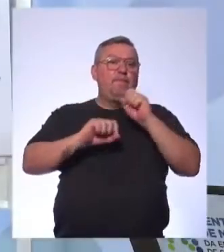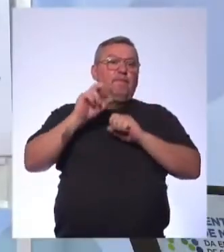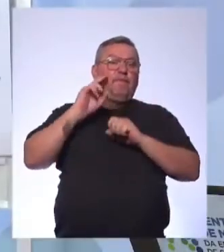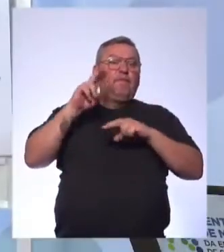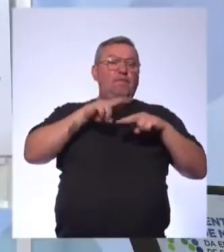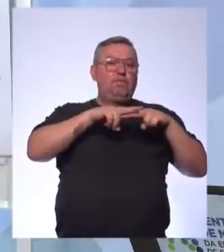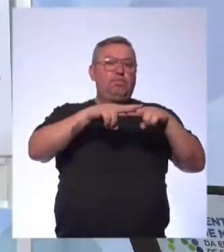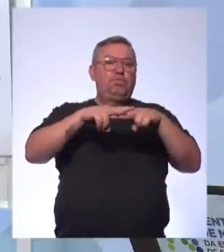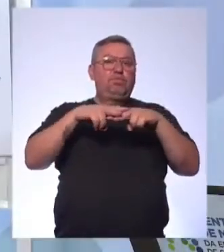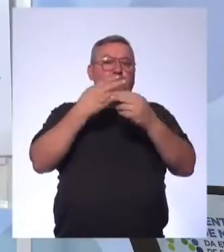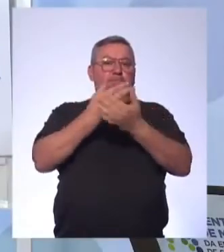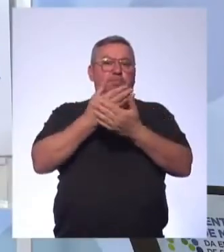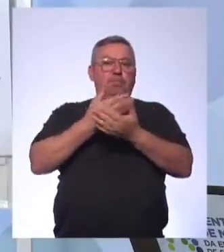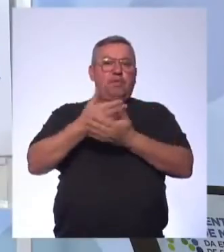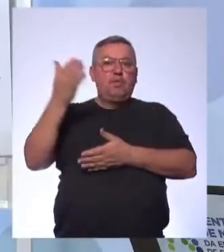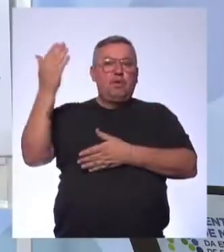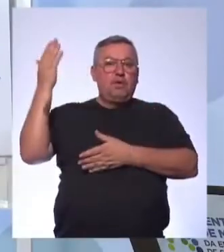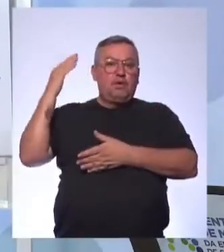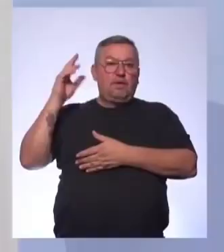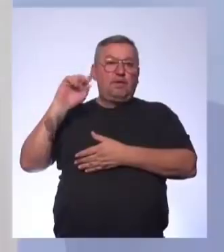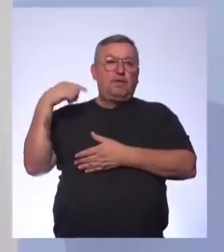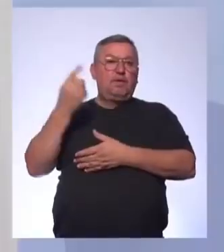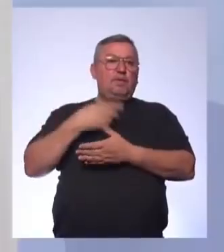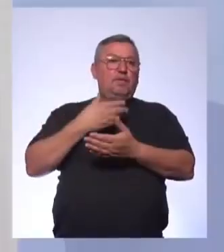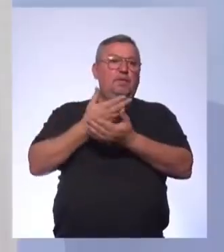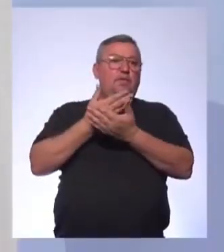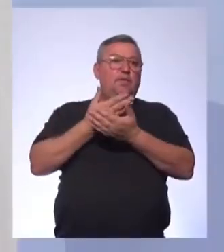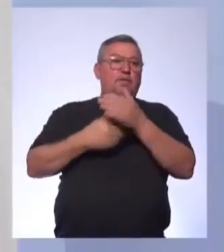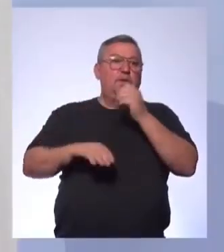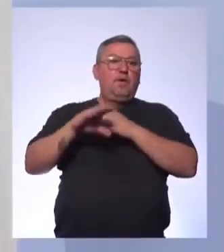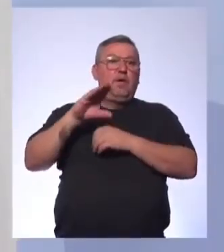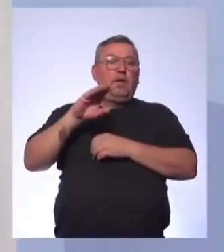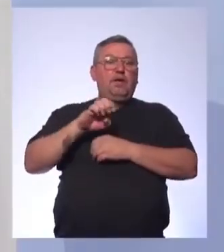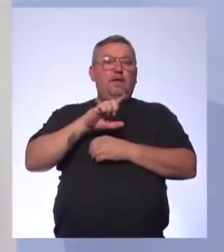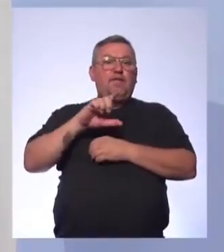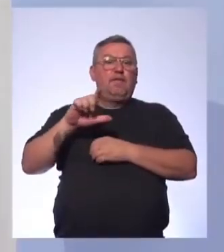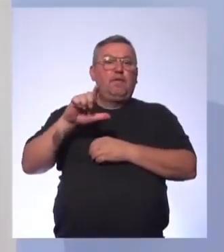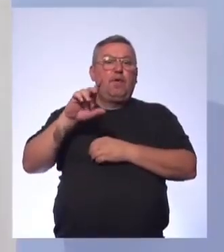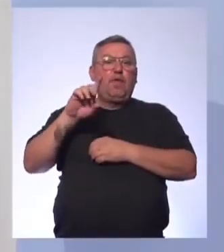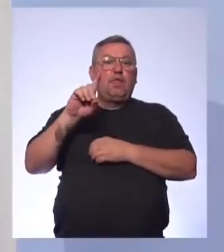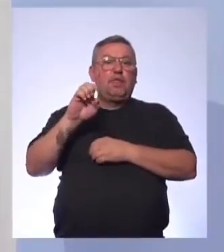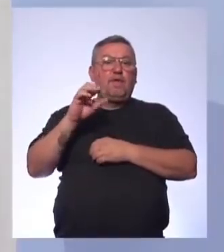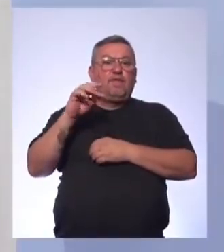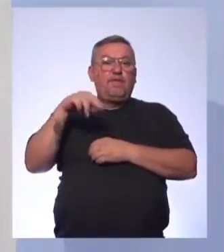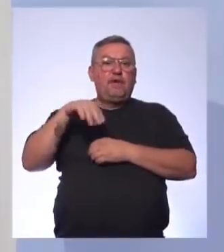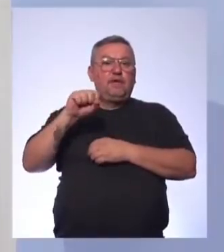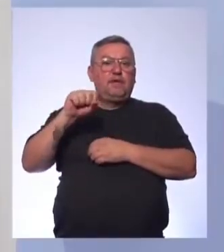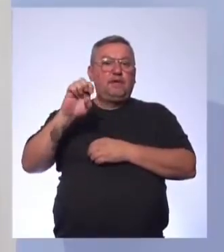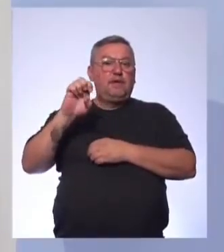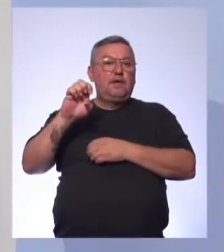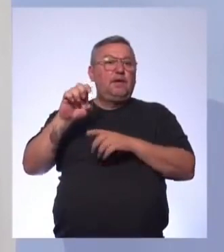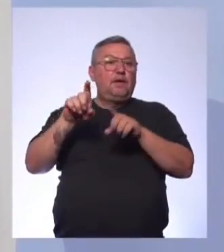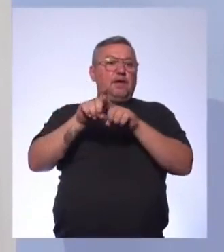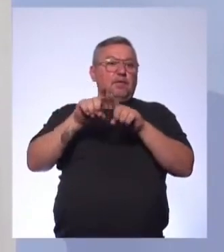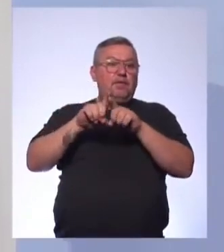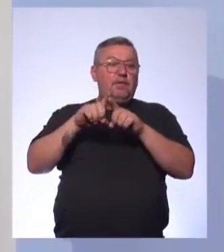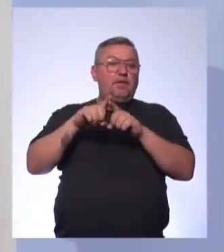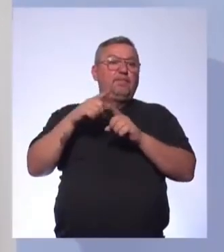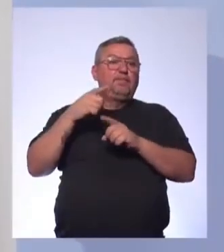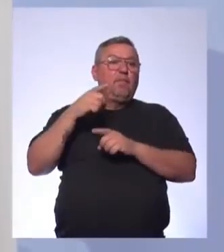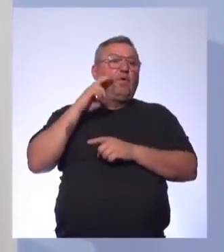review da aula passada? O que nós estudamos? Nós falamos sobre a civil defense, a defesa civil, natural